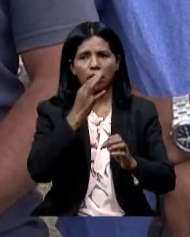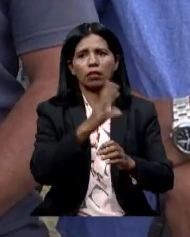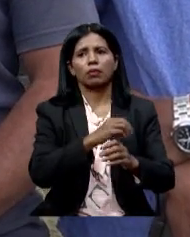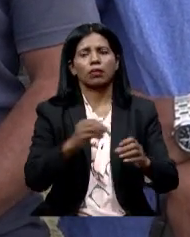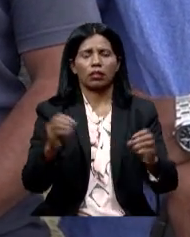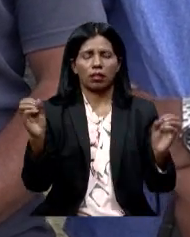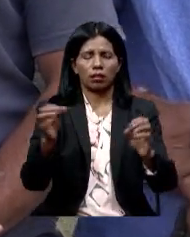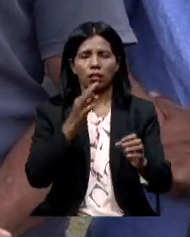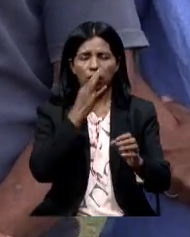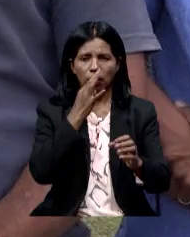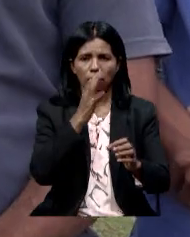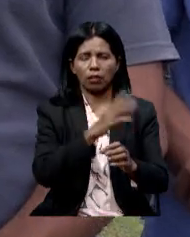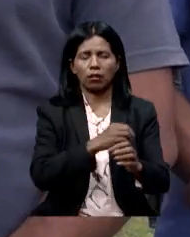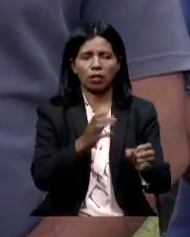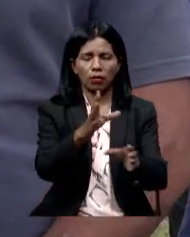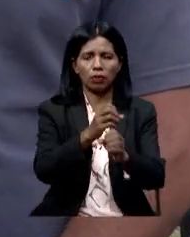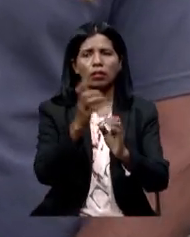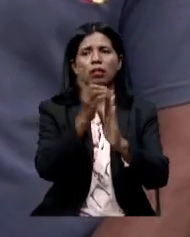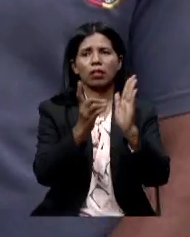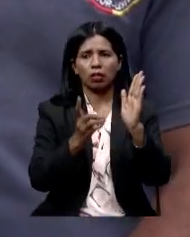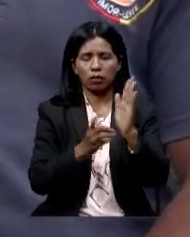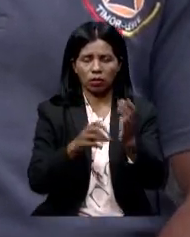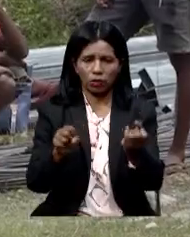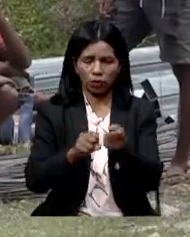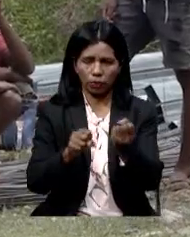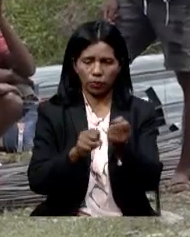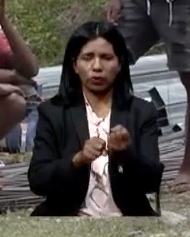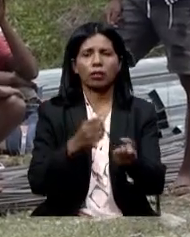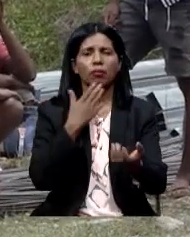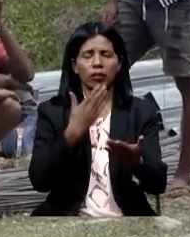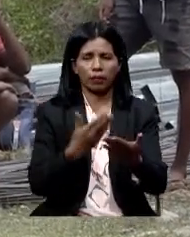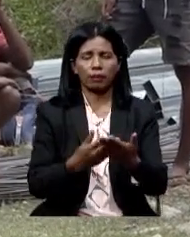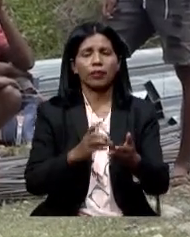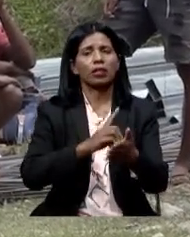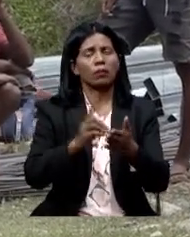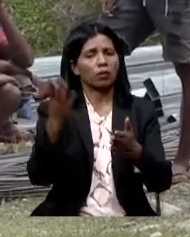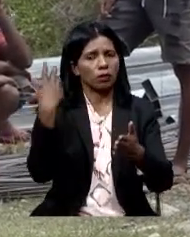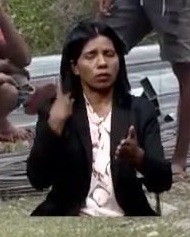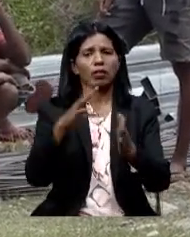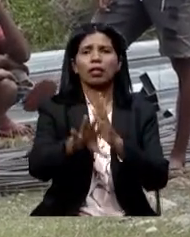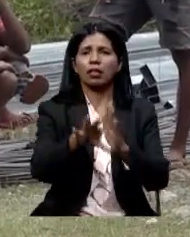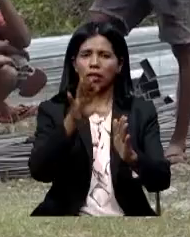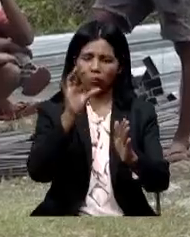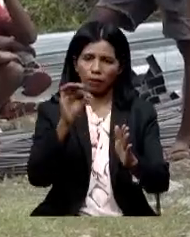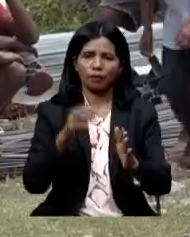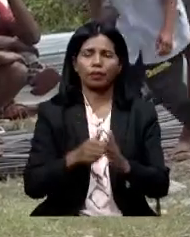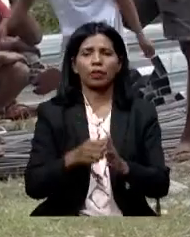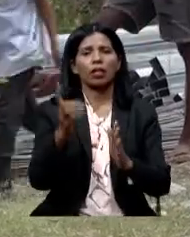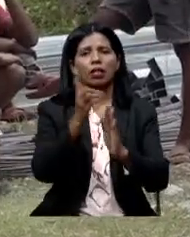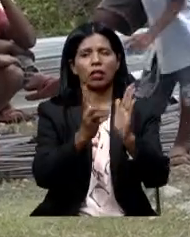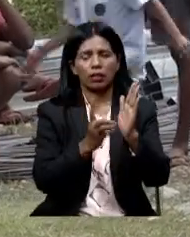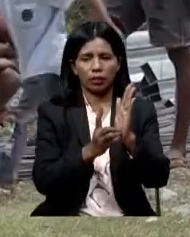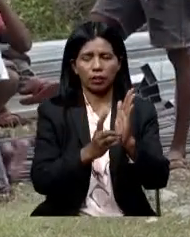aihan. Terceiro, ao levantamento de dados ou de apoio e recuperação. E semana coto, itaheta nona, dados